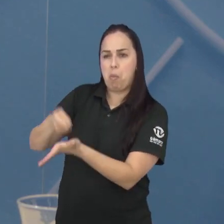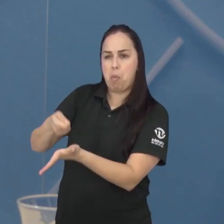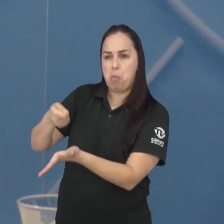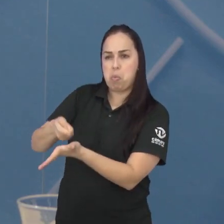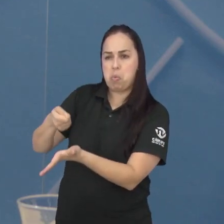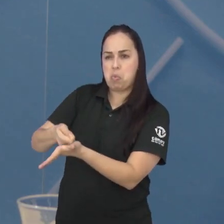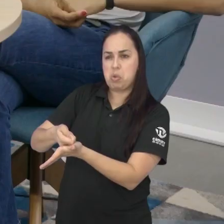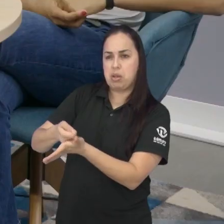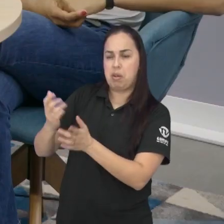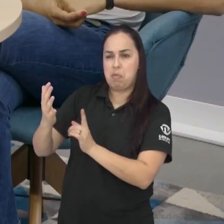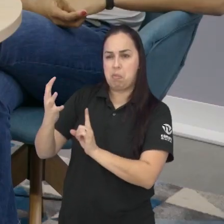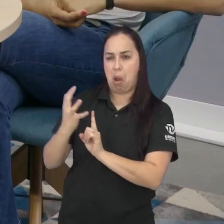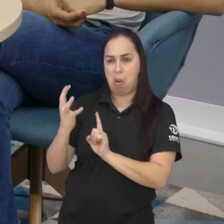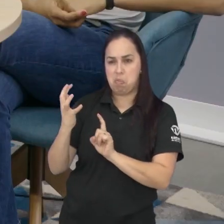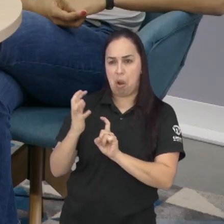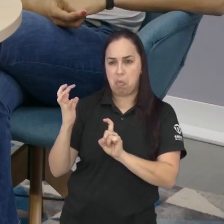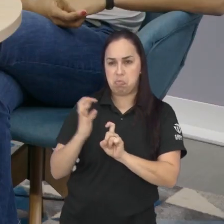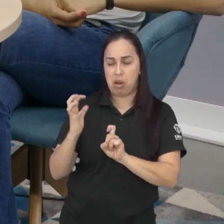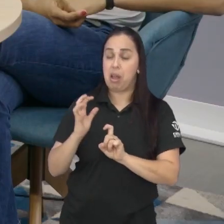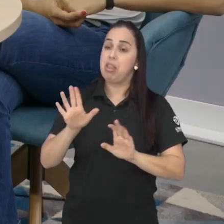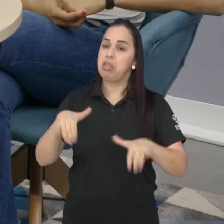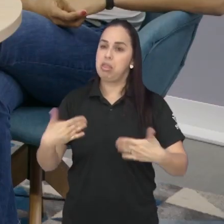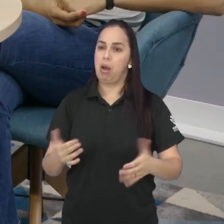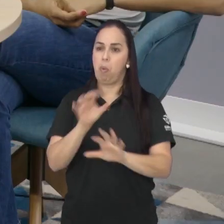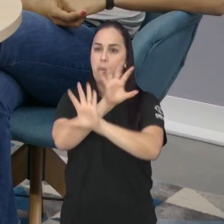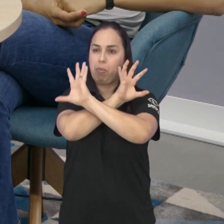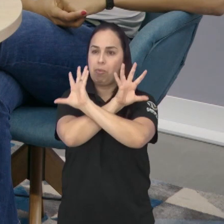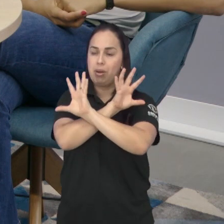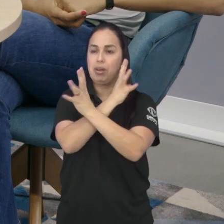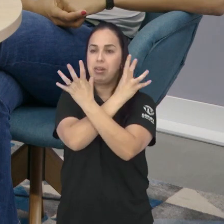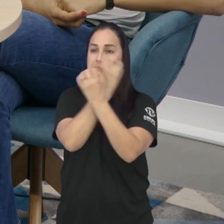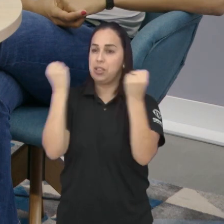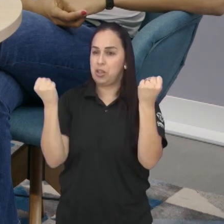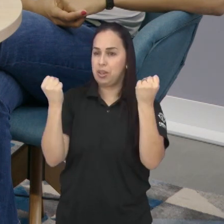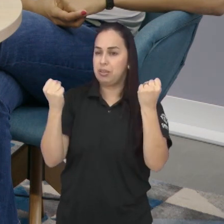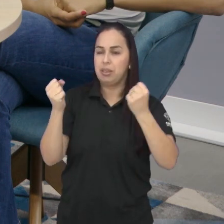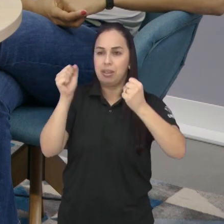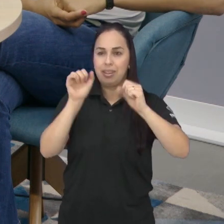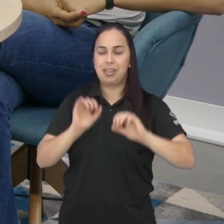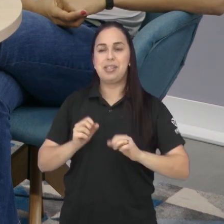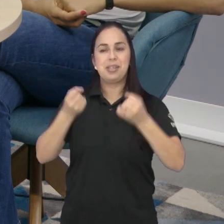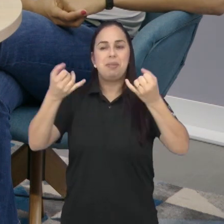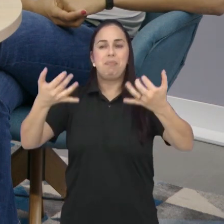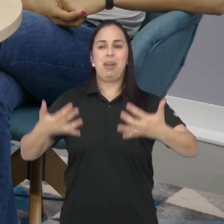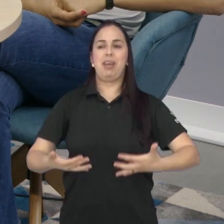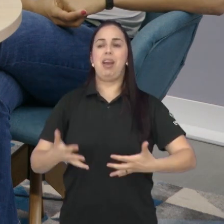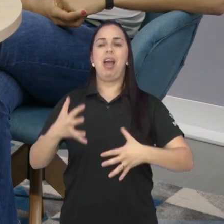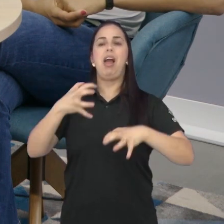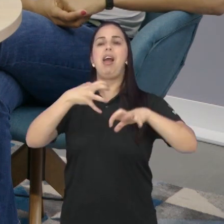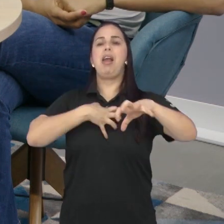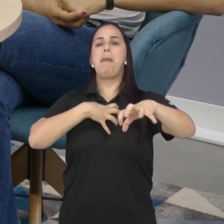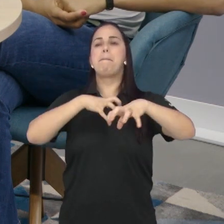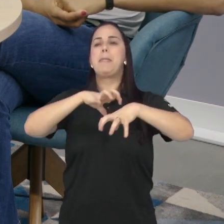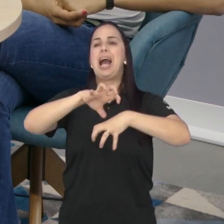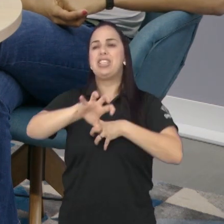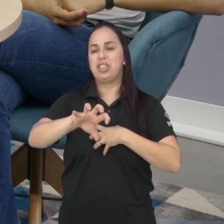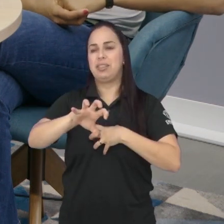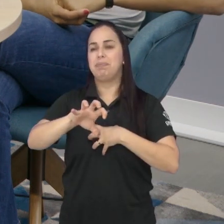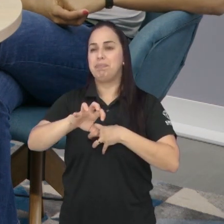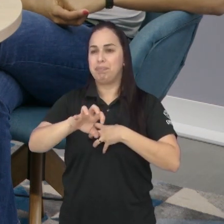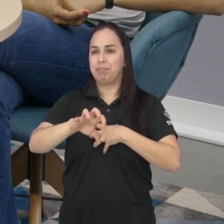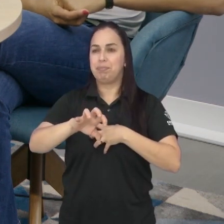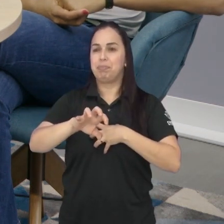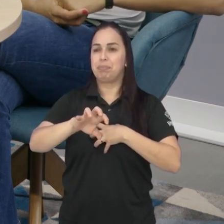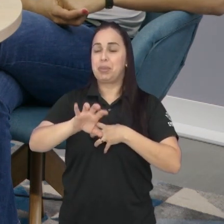né? E aí a sororidade, ela é uma forma bem sutil de dizer isso, né? Que a menina falou empatia, até mais pro